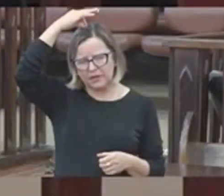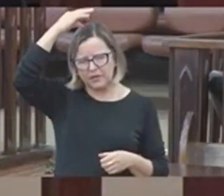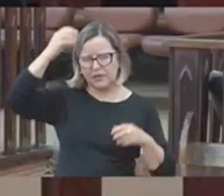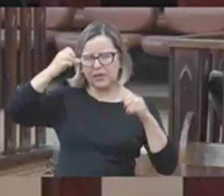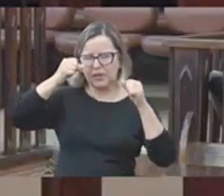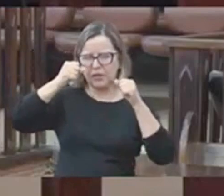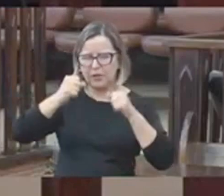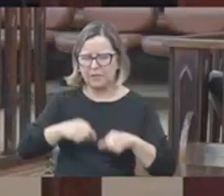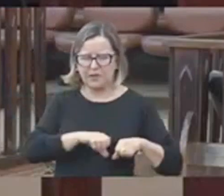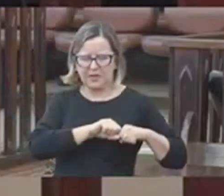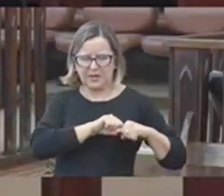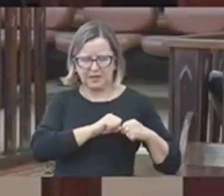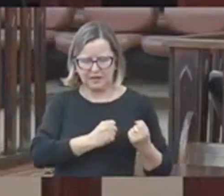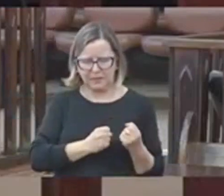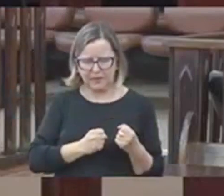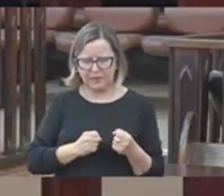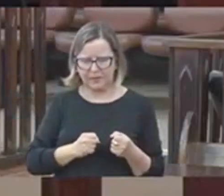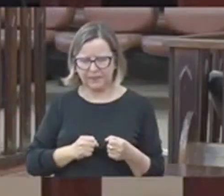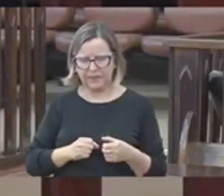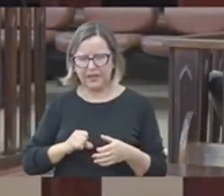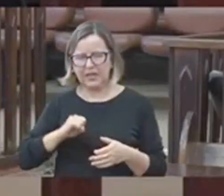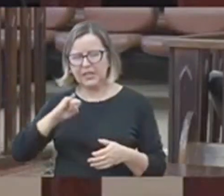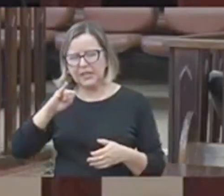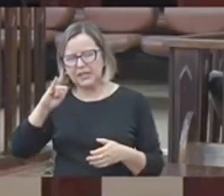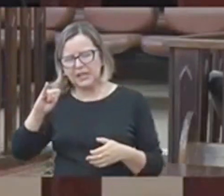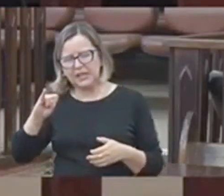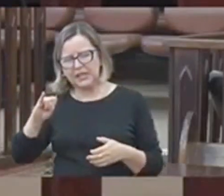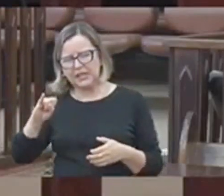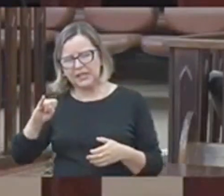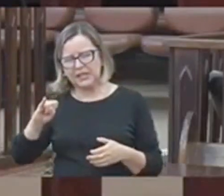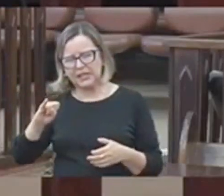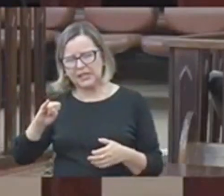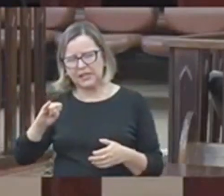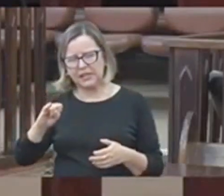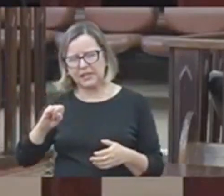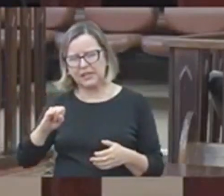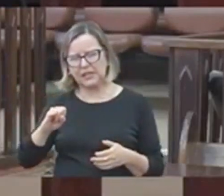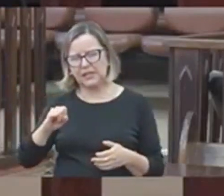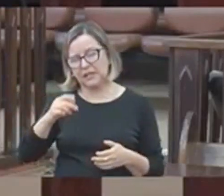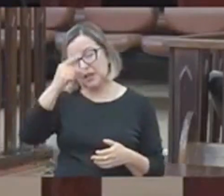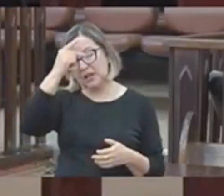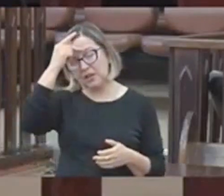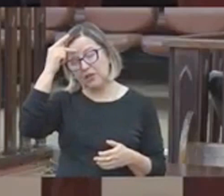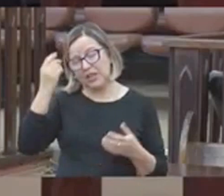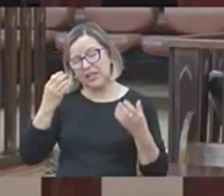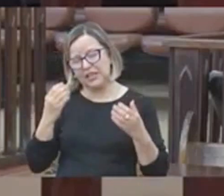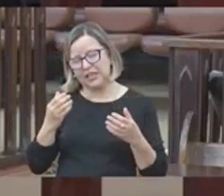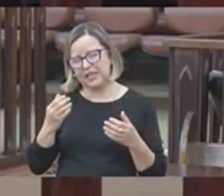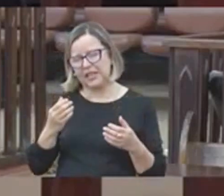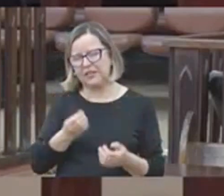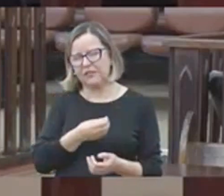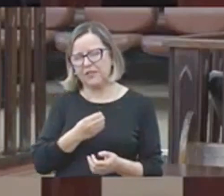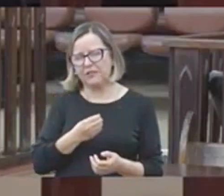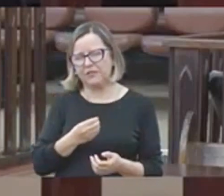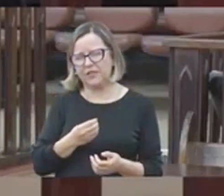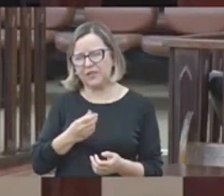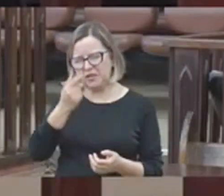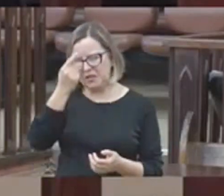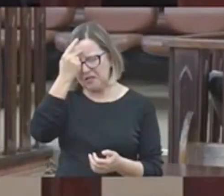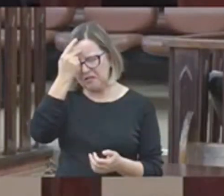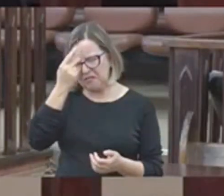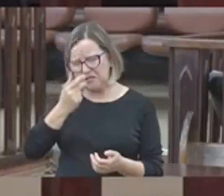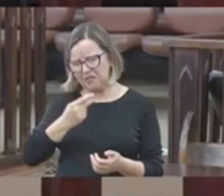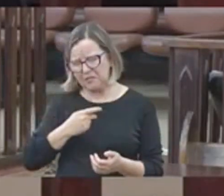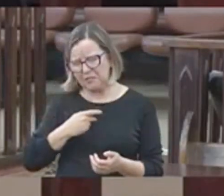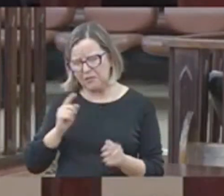Se alguém quiser viver em rebeldia, terá as consequências disso. Mas sabemos que quem se submeter à tua direção amorosa